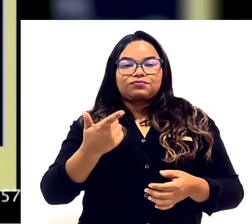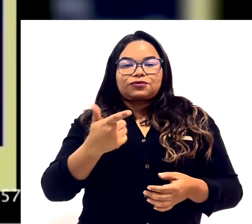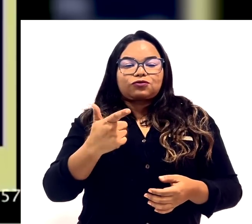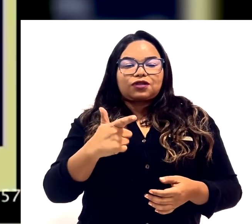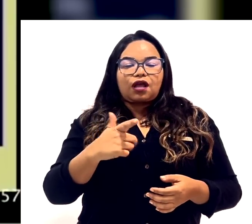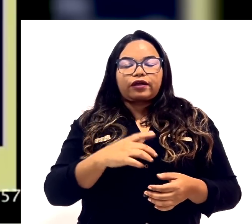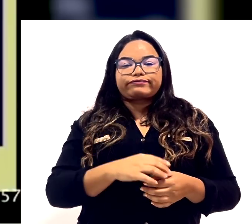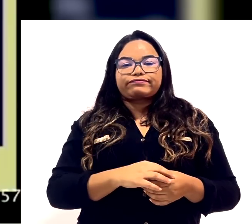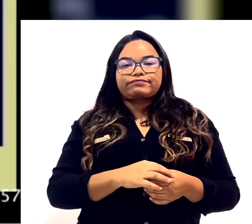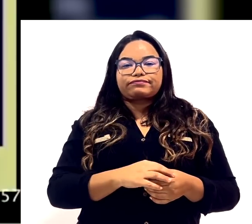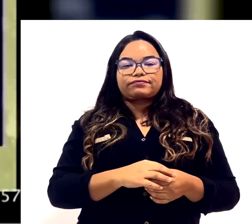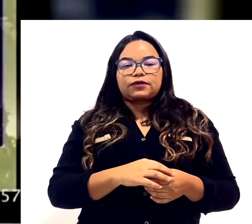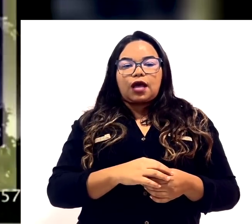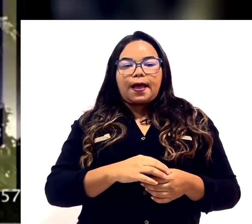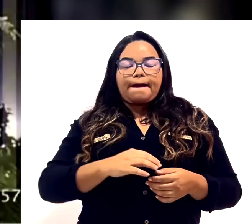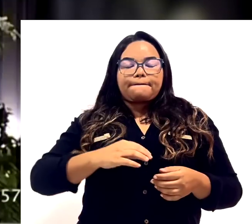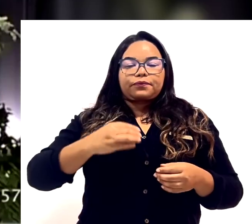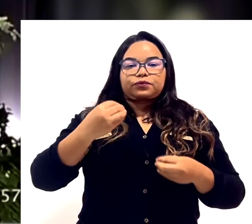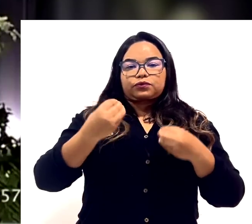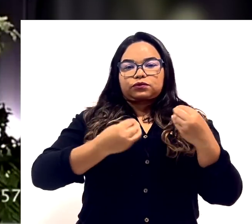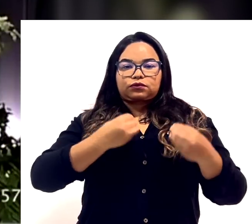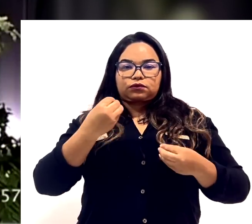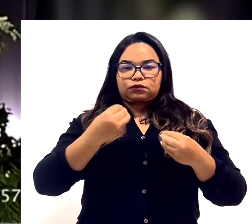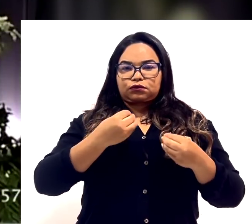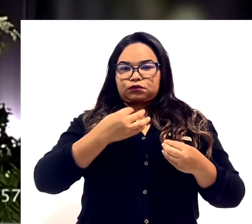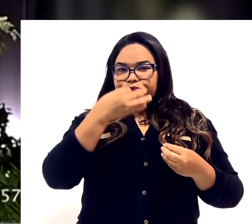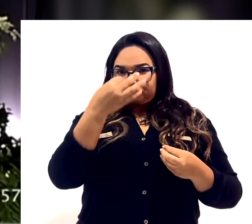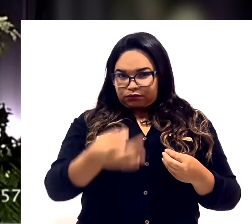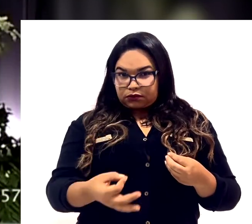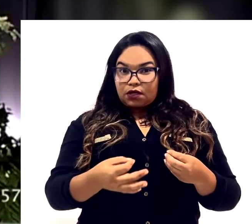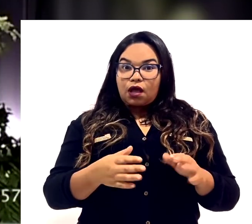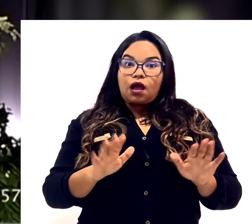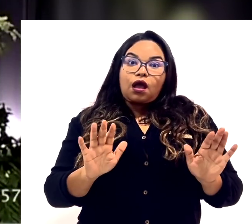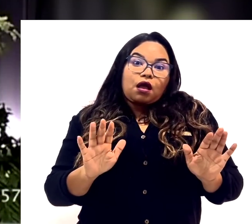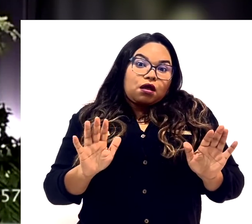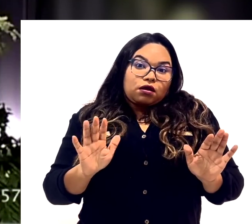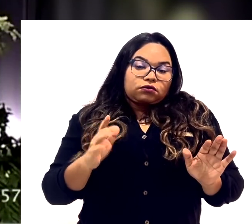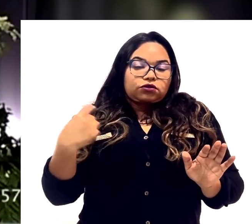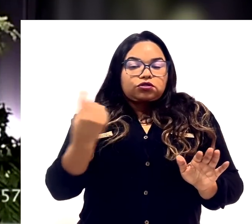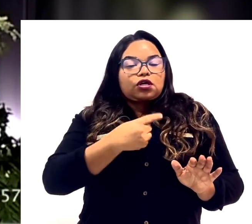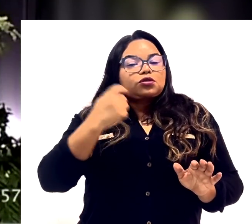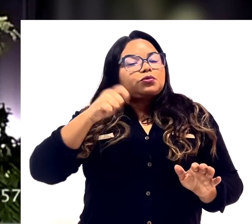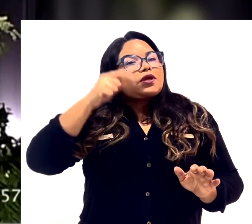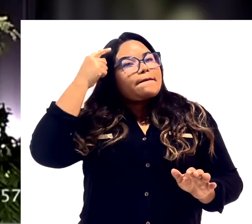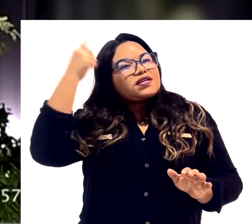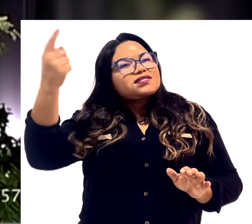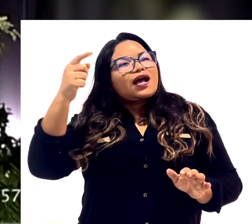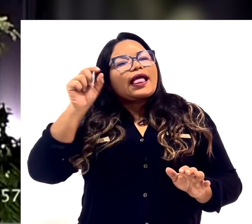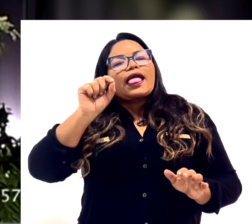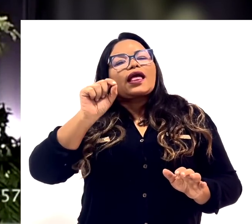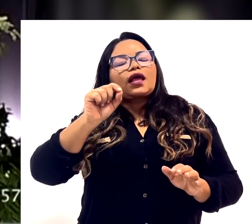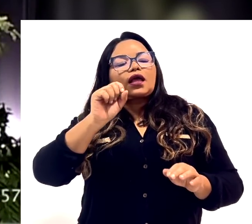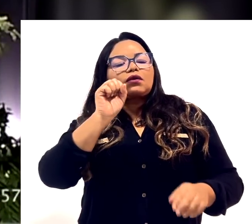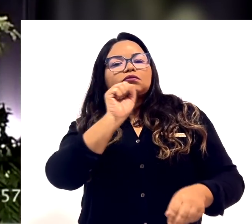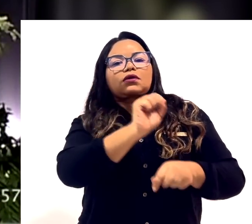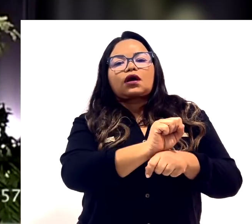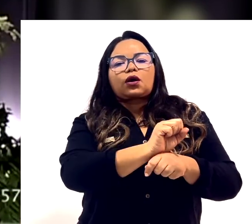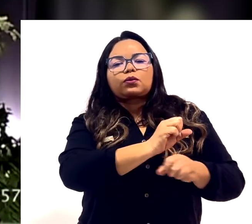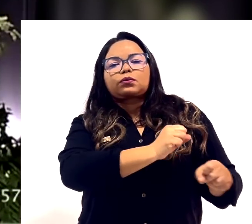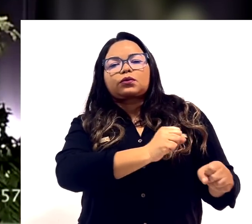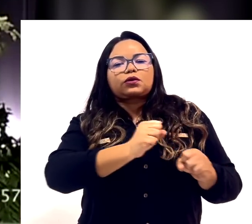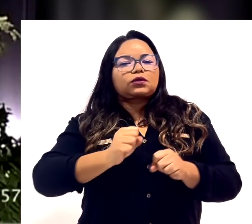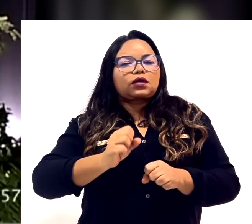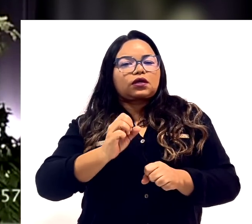nesse assunto. Hoje as pessoas estão dizendo, bem, o que poderia tê-lo detido? Talvez fosse o Espírito Santo. Por que haveria de ser o Espírito